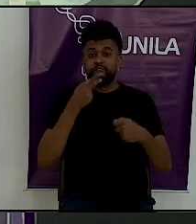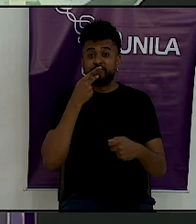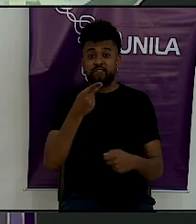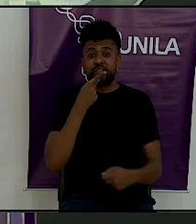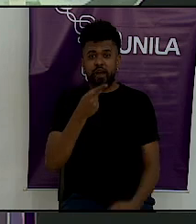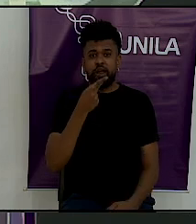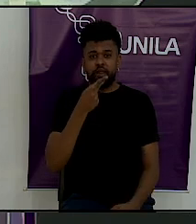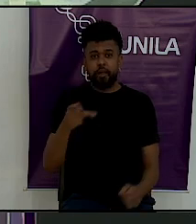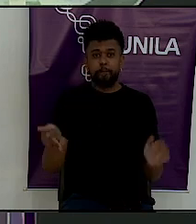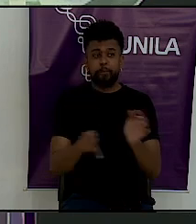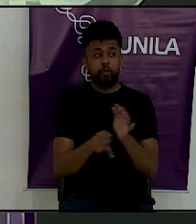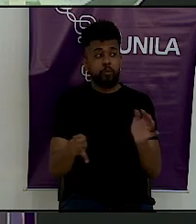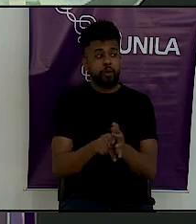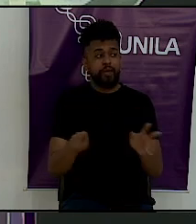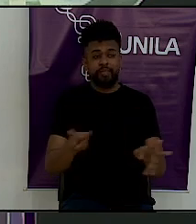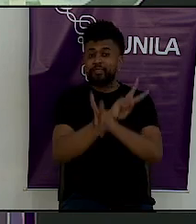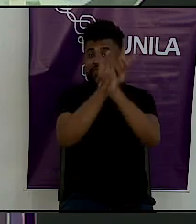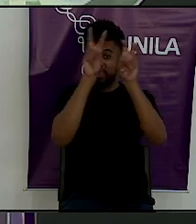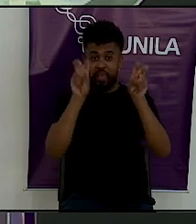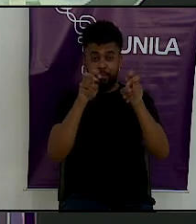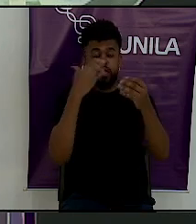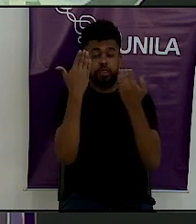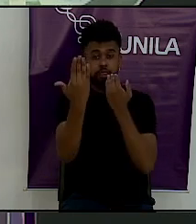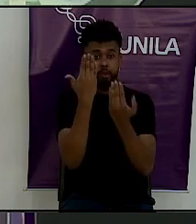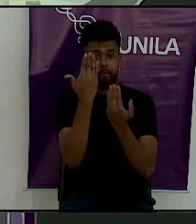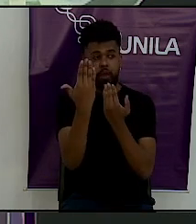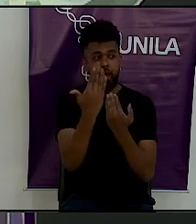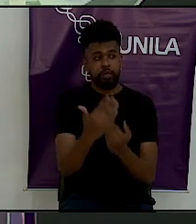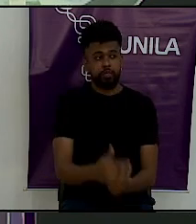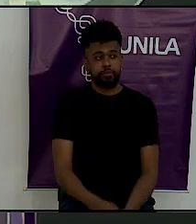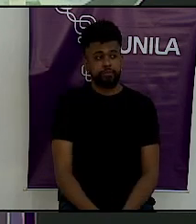falas ao tema ou questão em debate.